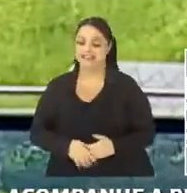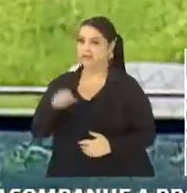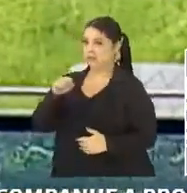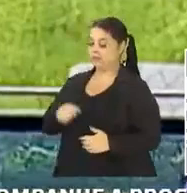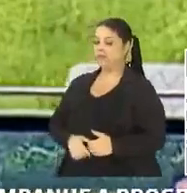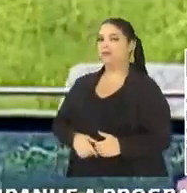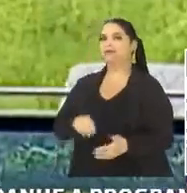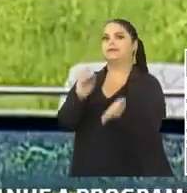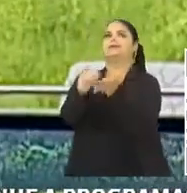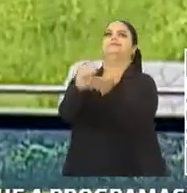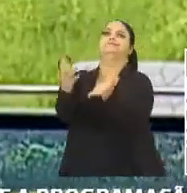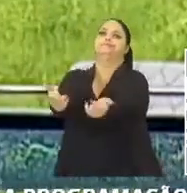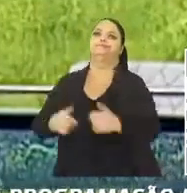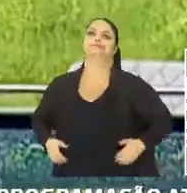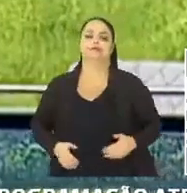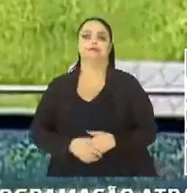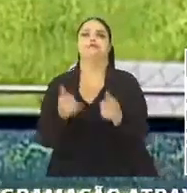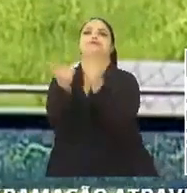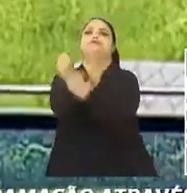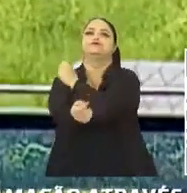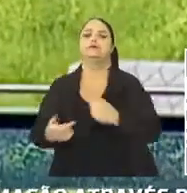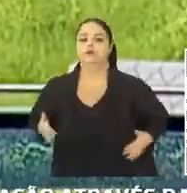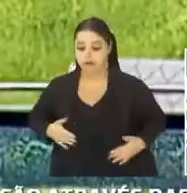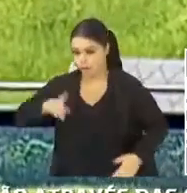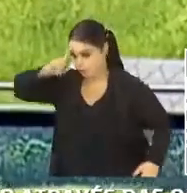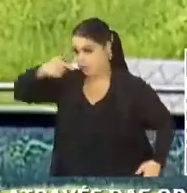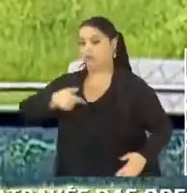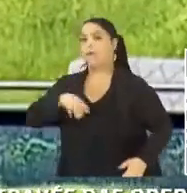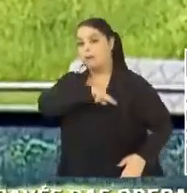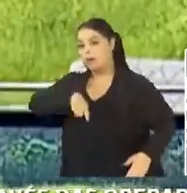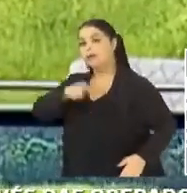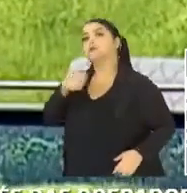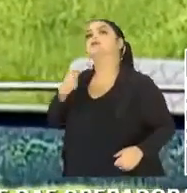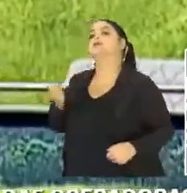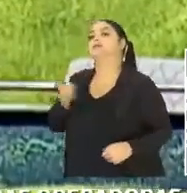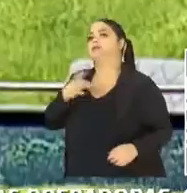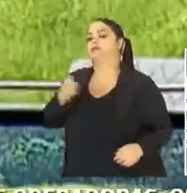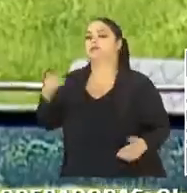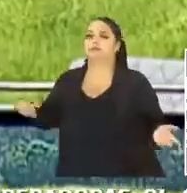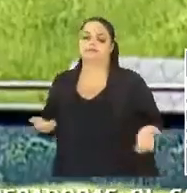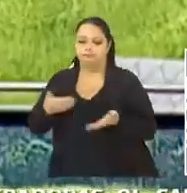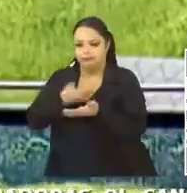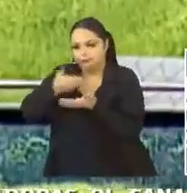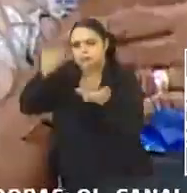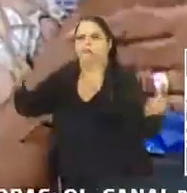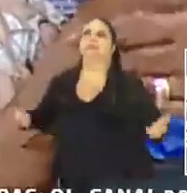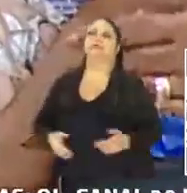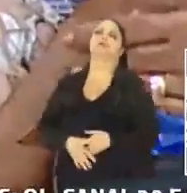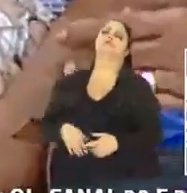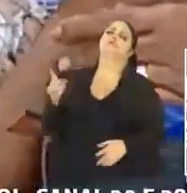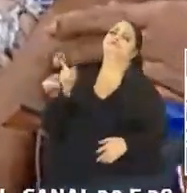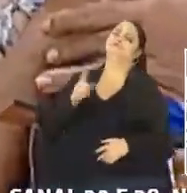Só faltava essa: eu vou fugir da missão que Deus me deu por medo de comedor de angu. Mas não vou